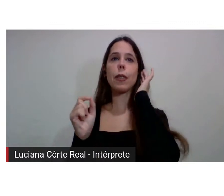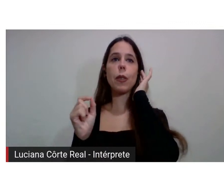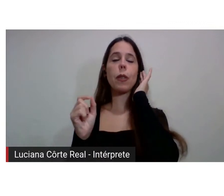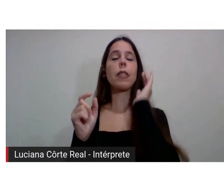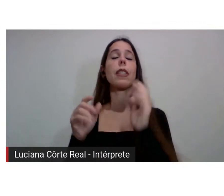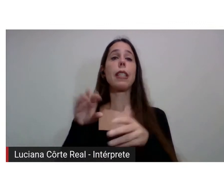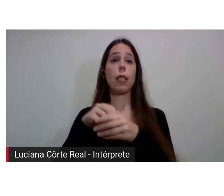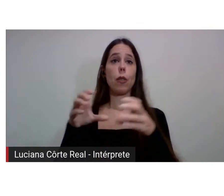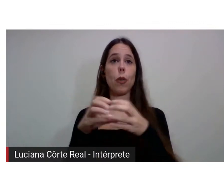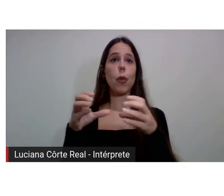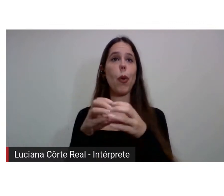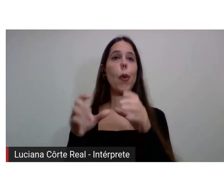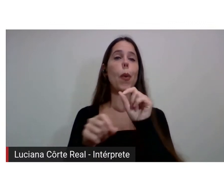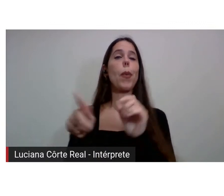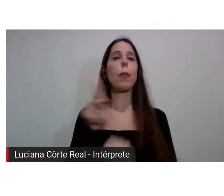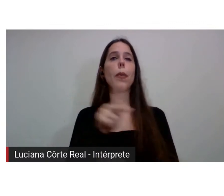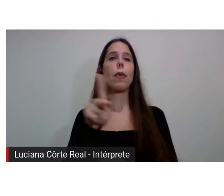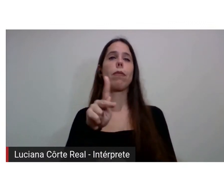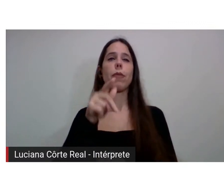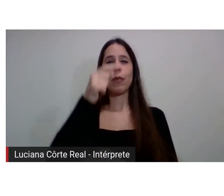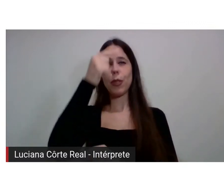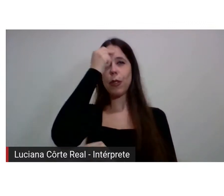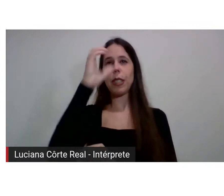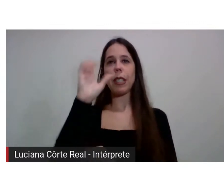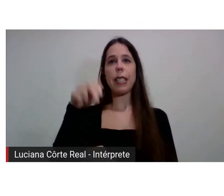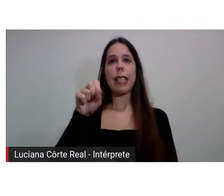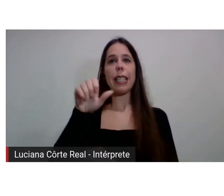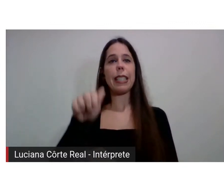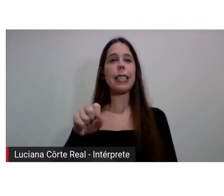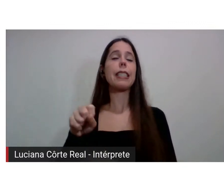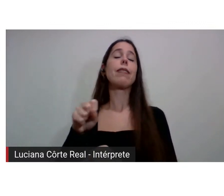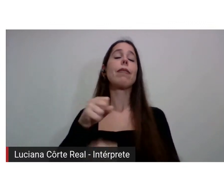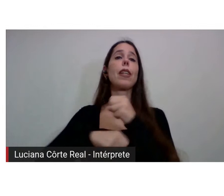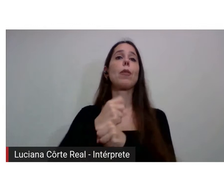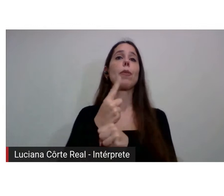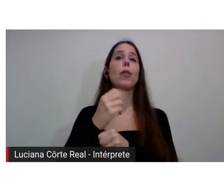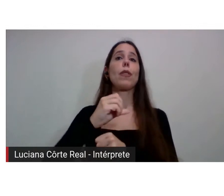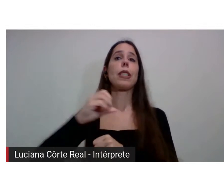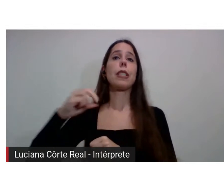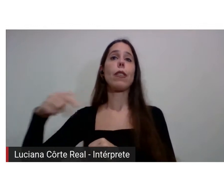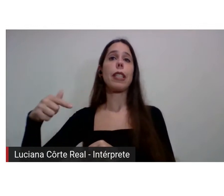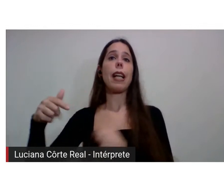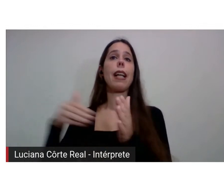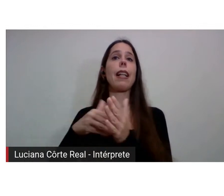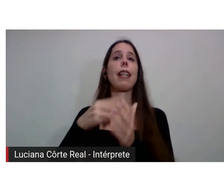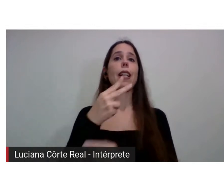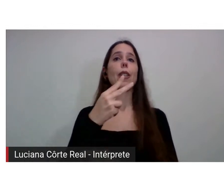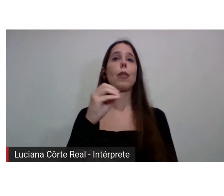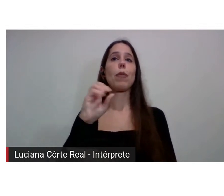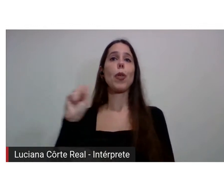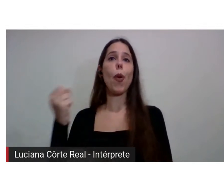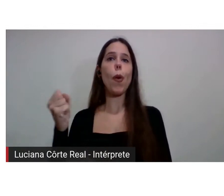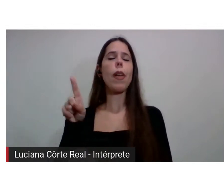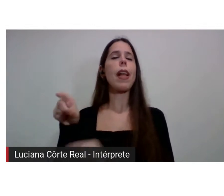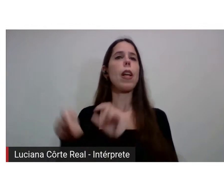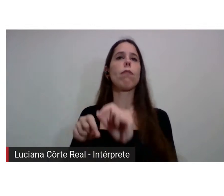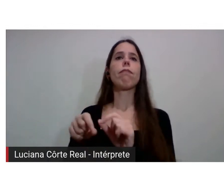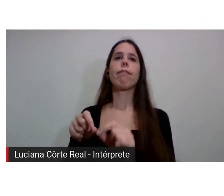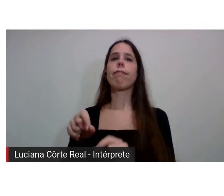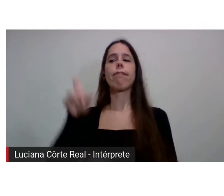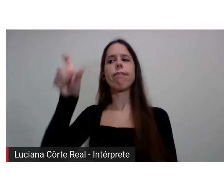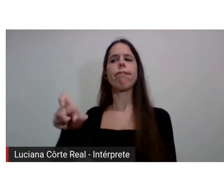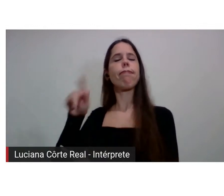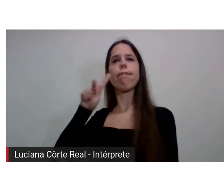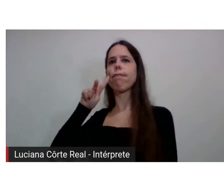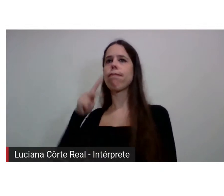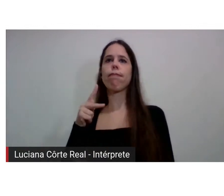de 1997 a 2008. É amplamente reconhecido como um líder acadêmico na